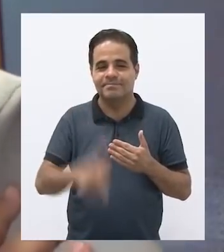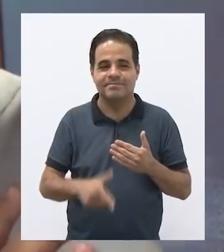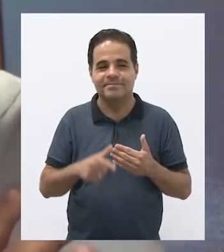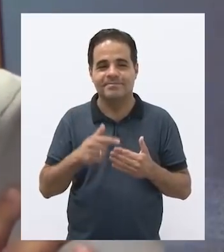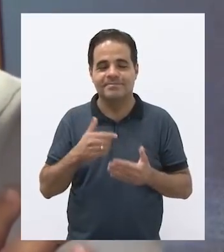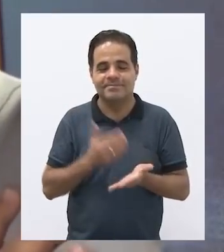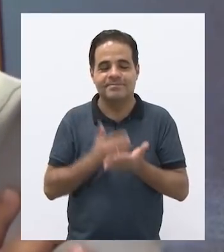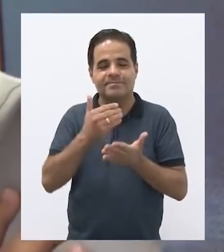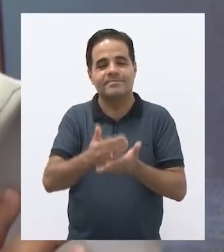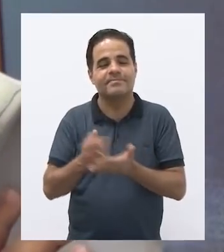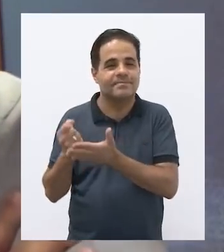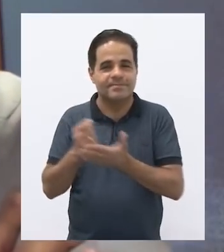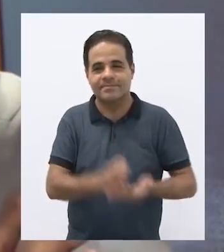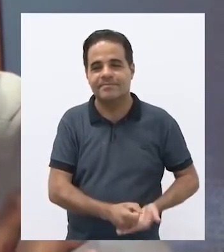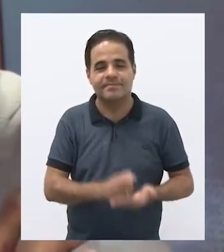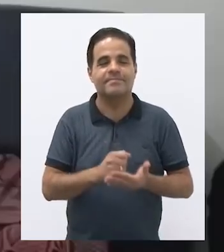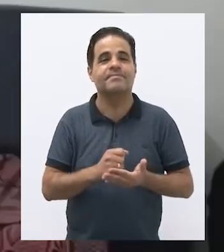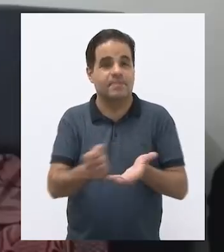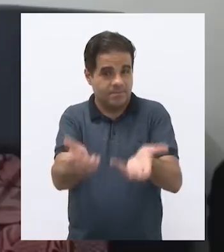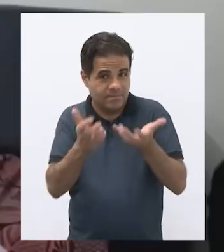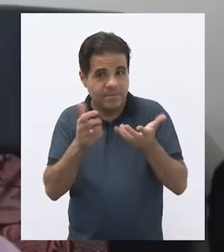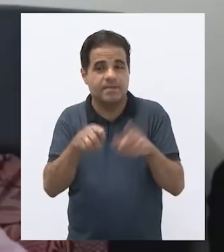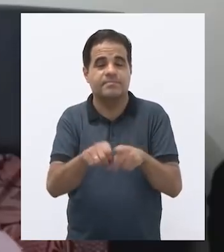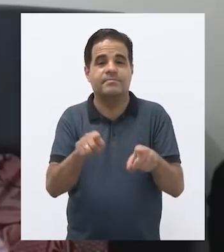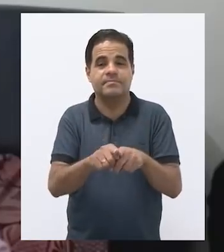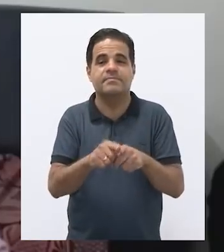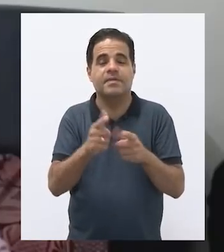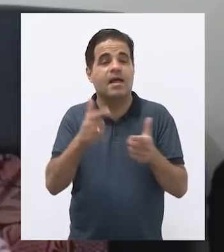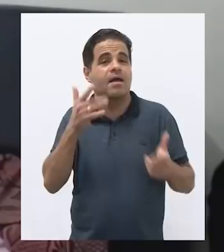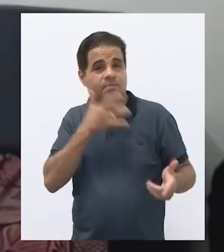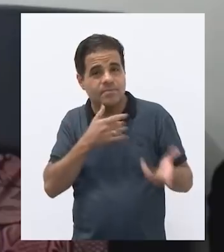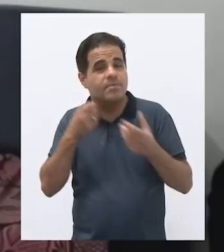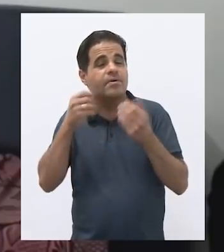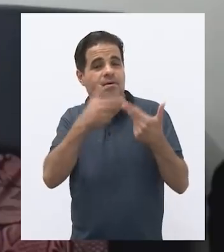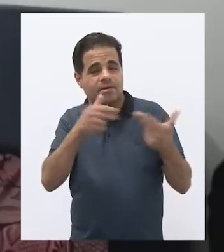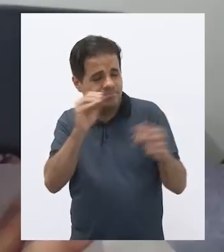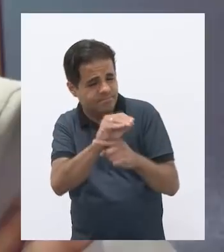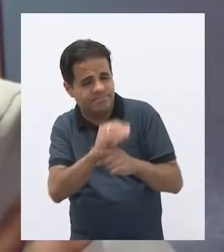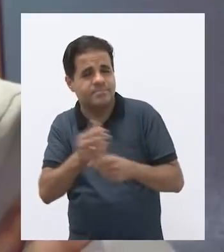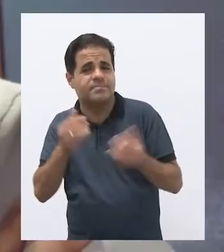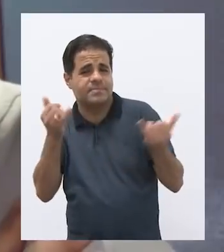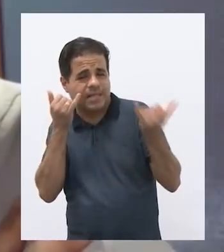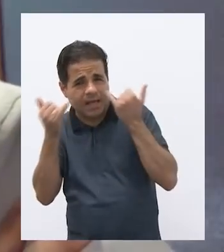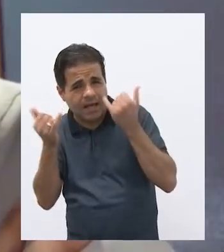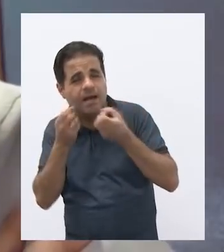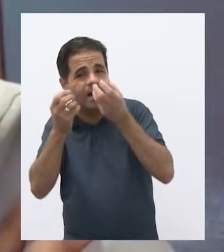também. É o que eu quero. Que é gostoso falar de proteção de dados, né?